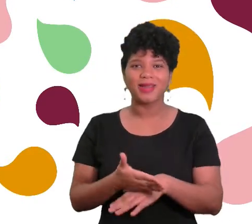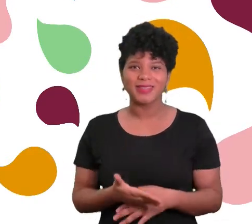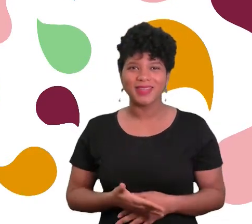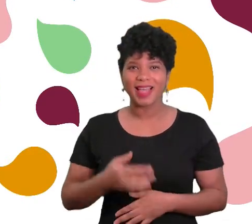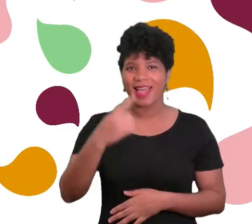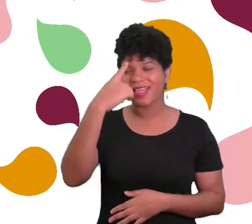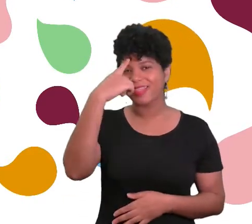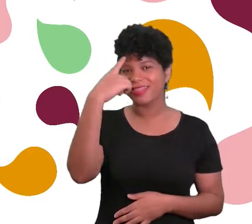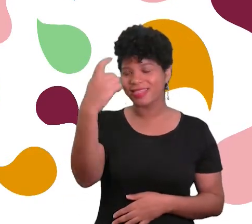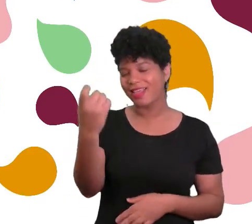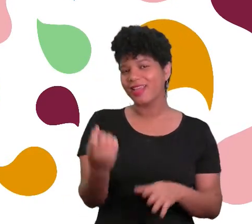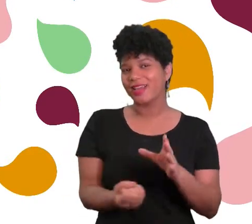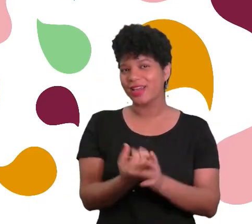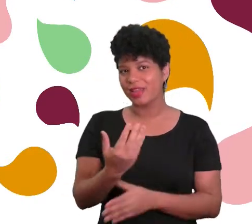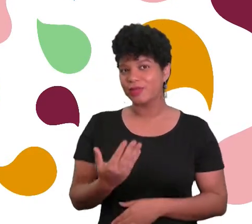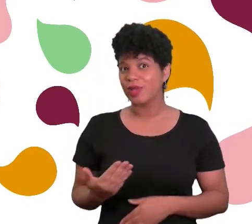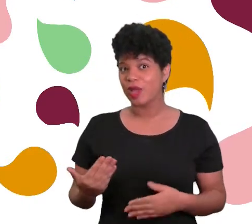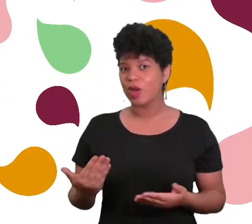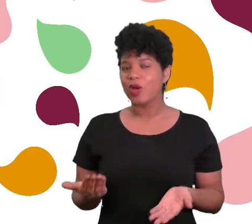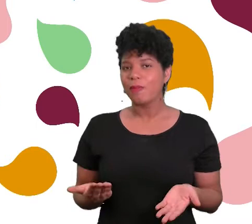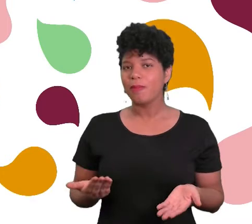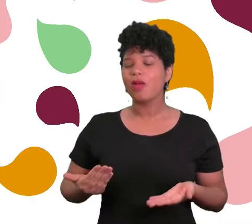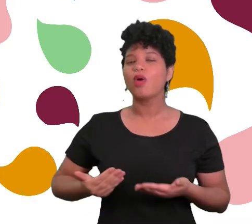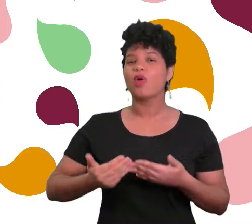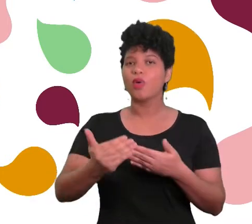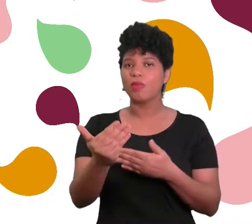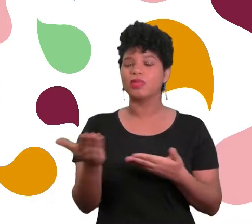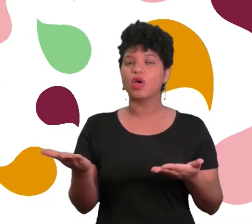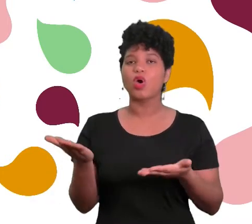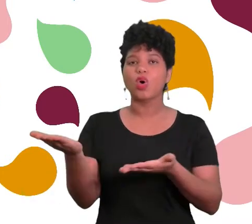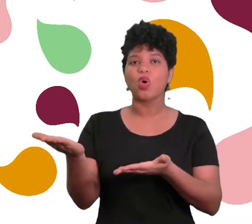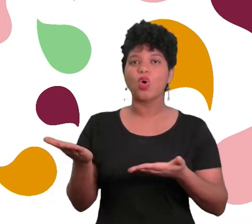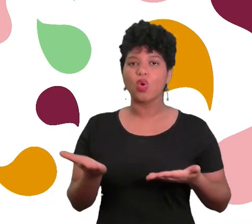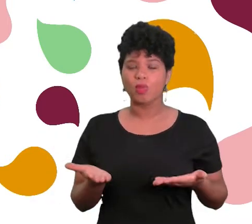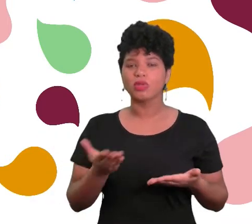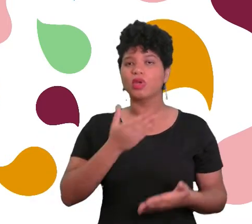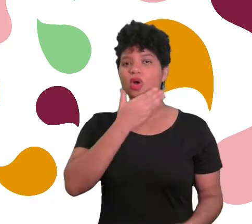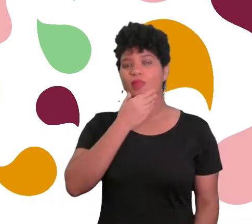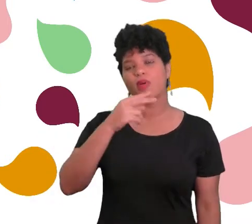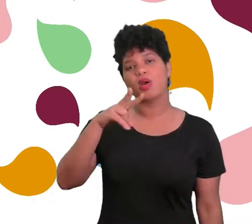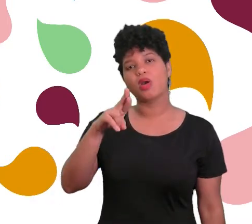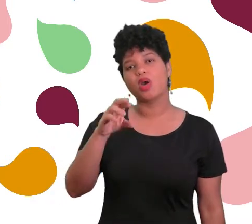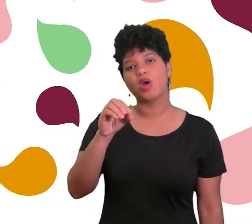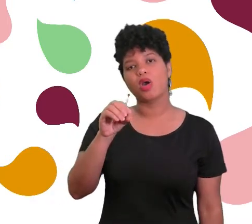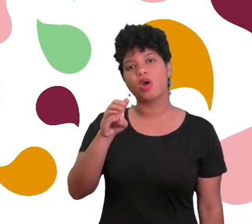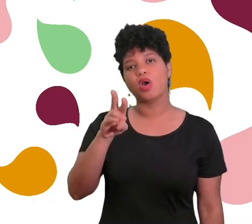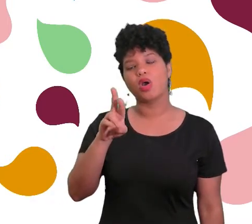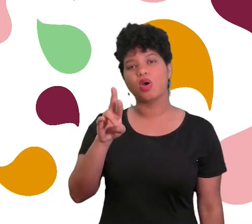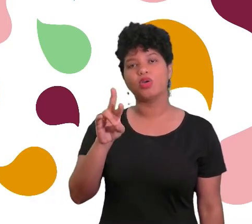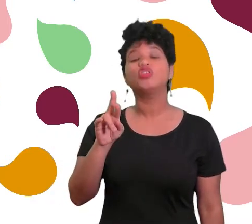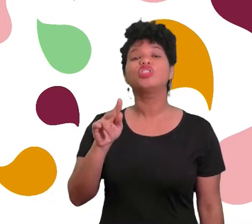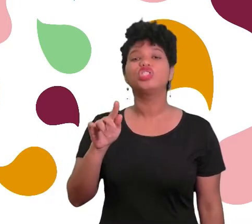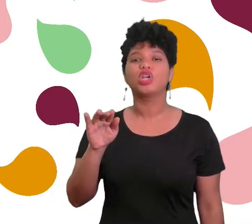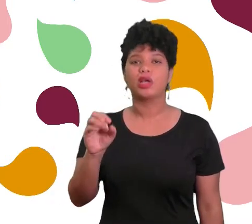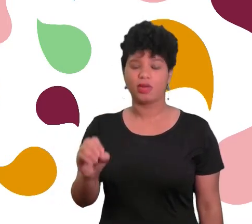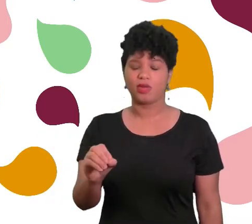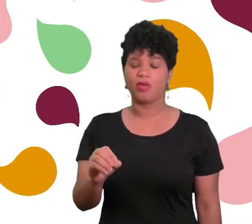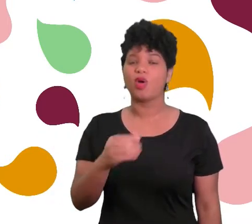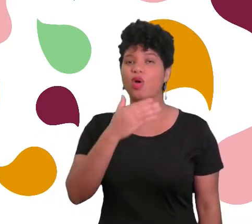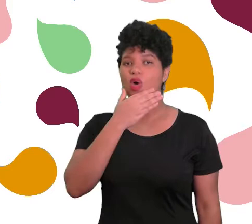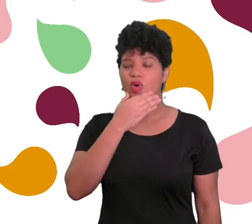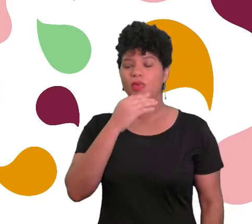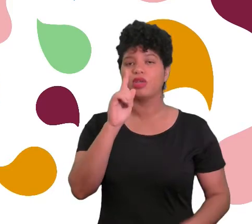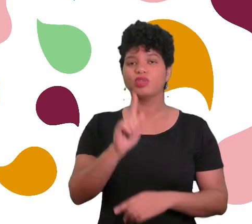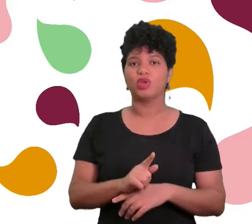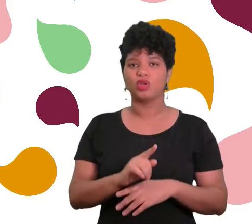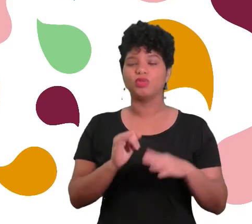realizadores e realizadoras. Então, para começar os trabalhos, a gente convida agora Rogério Sottili, diretor executivo do Instituto Vladimir